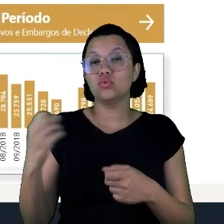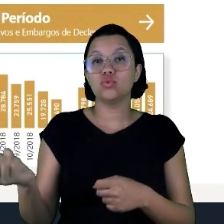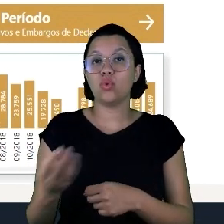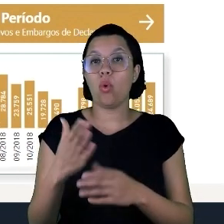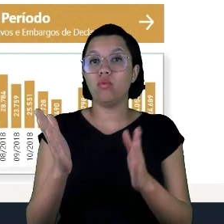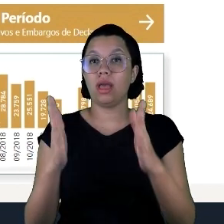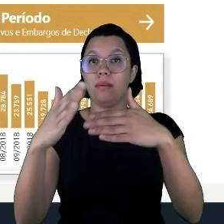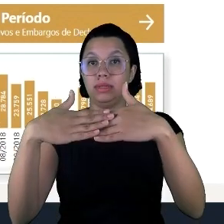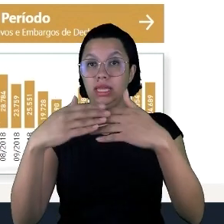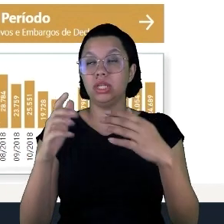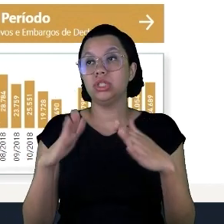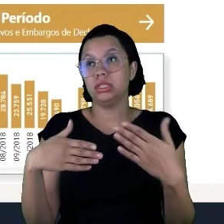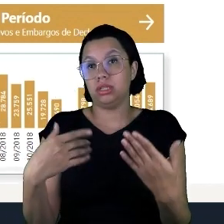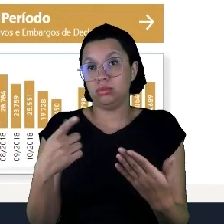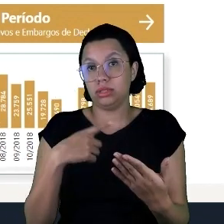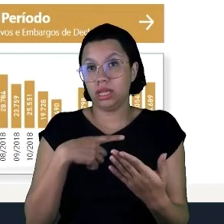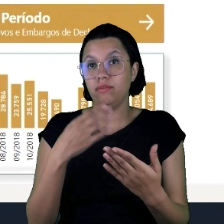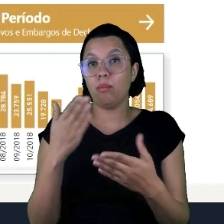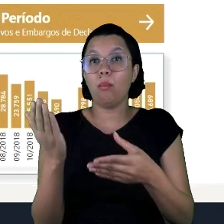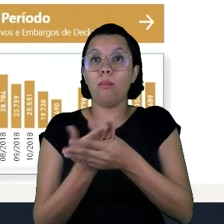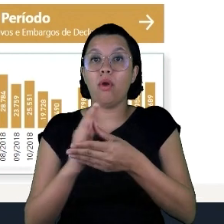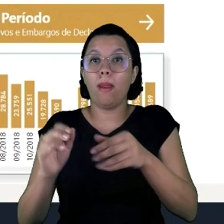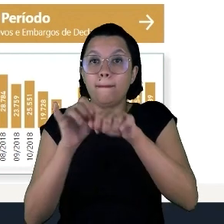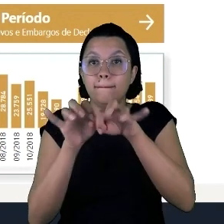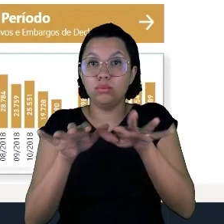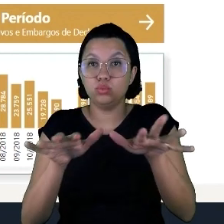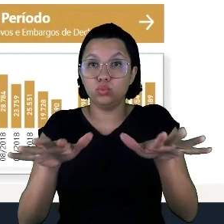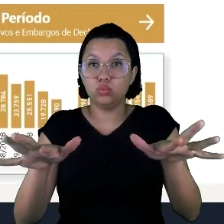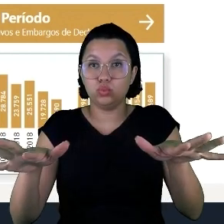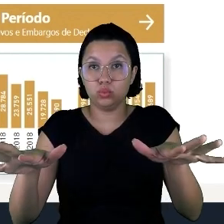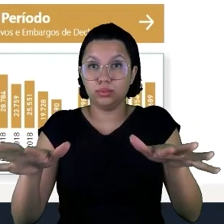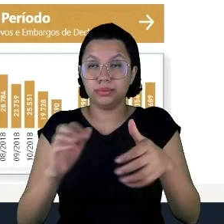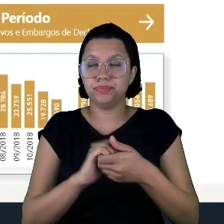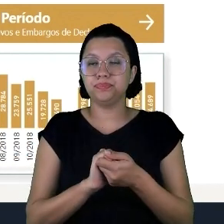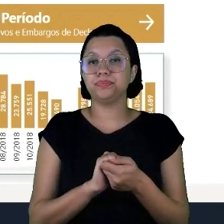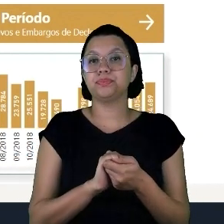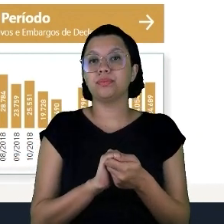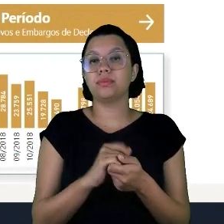nós tivemos um volume muito grande de saída por redistribuição.